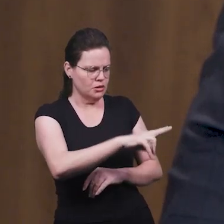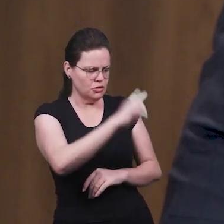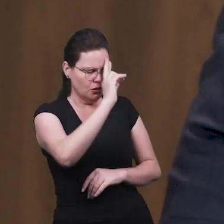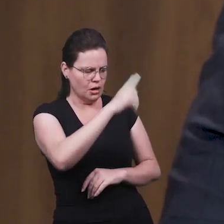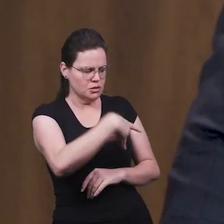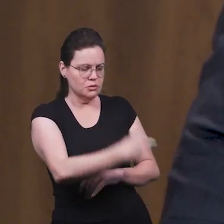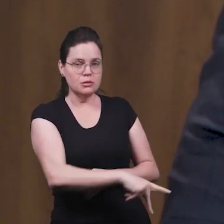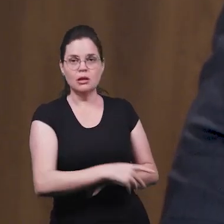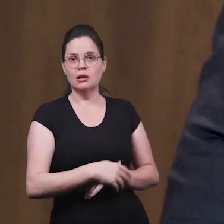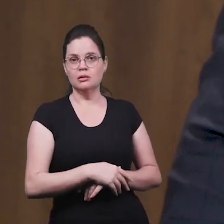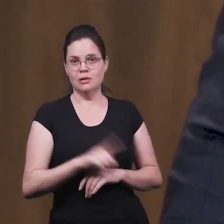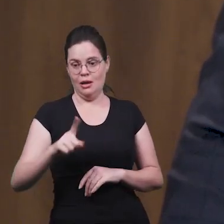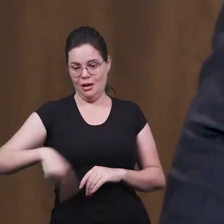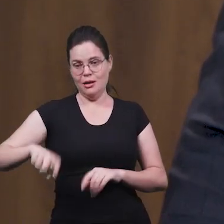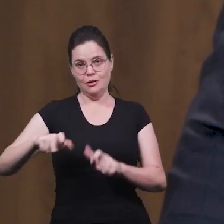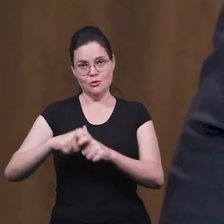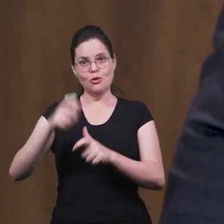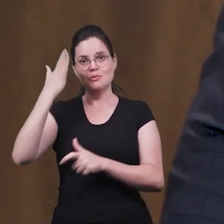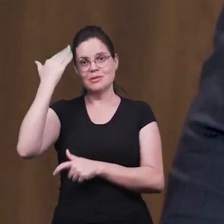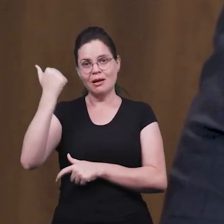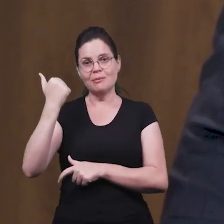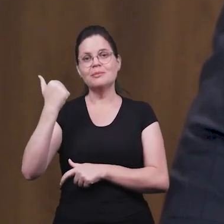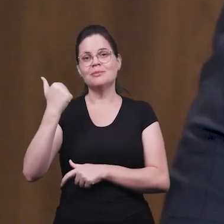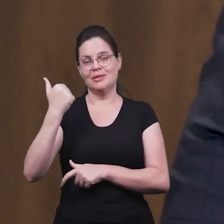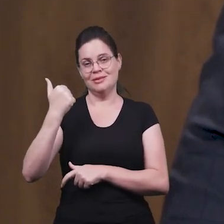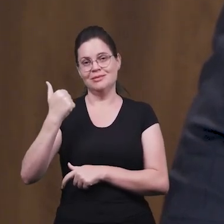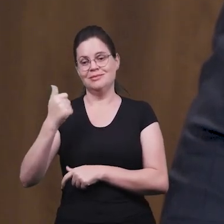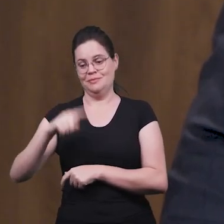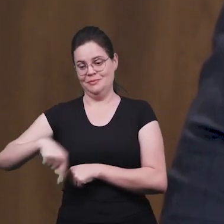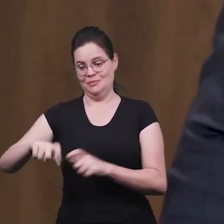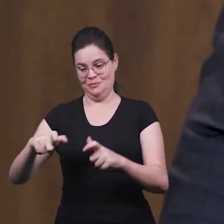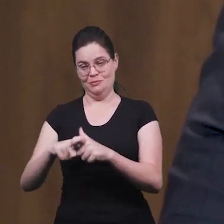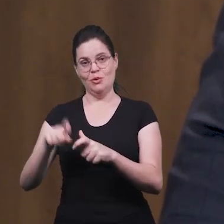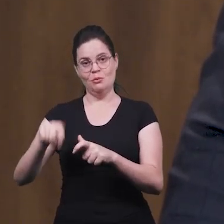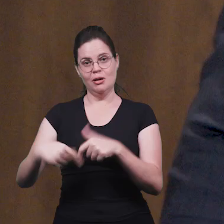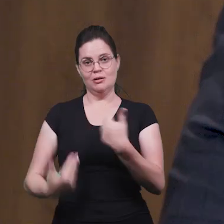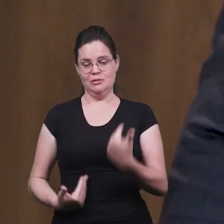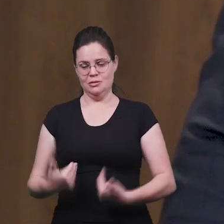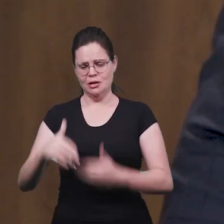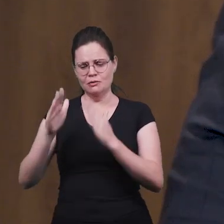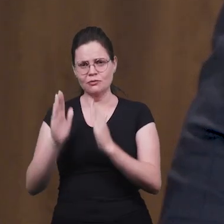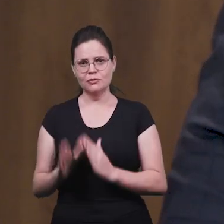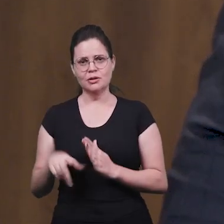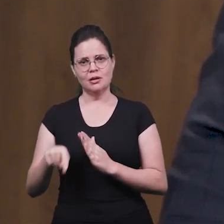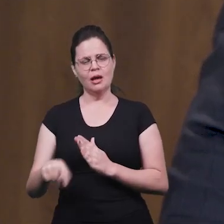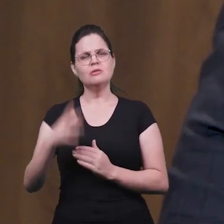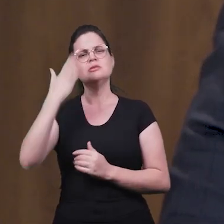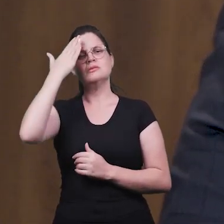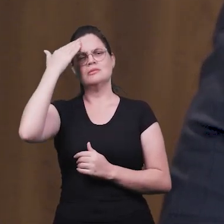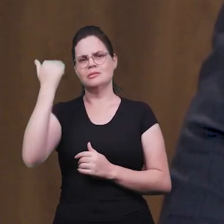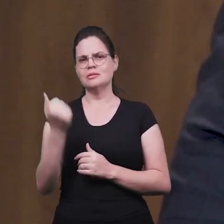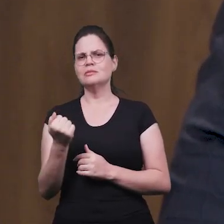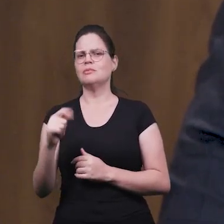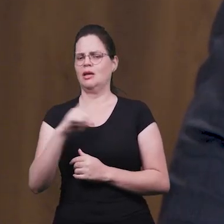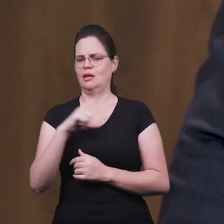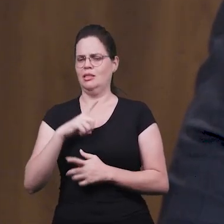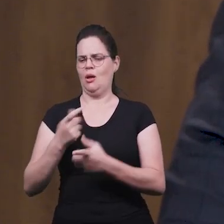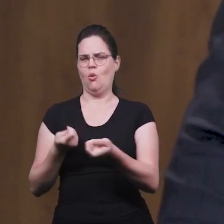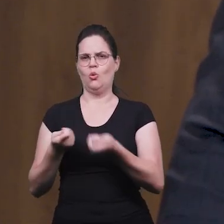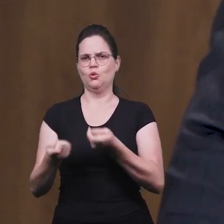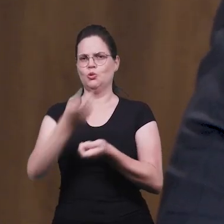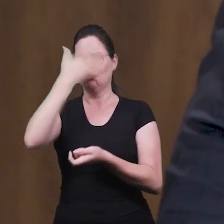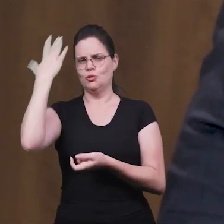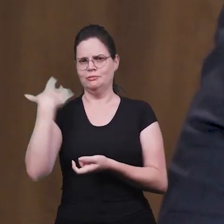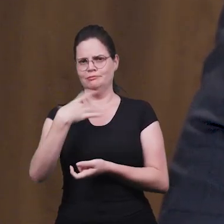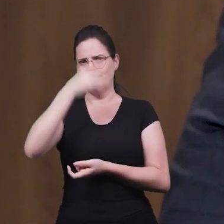um governo do Espírito Santo. Então nós podemos dizer que esse grupo remanescente, o servo fiel, que tem o governo